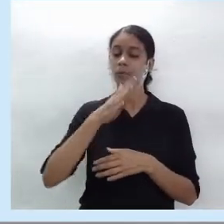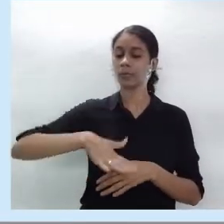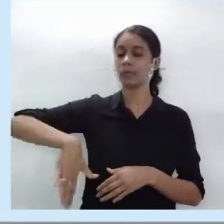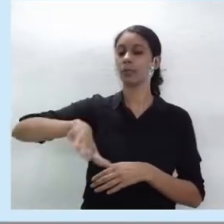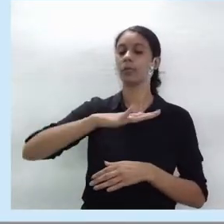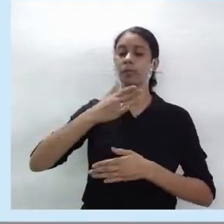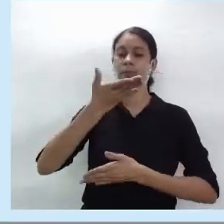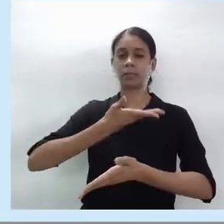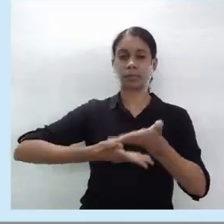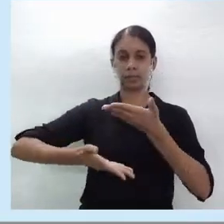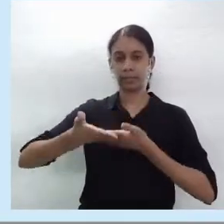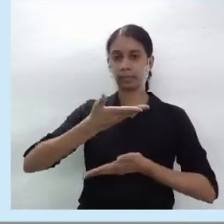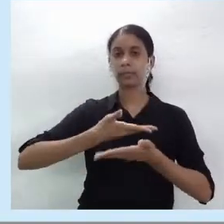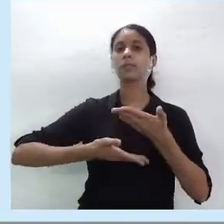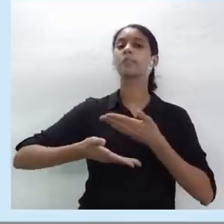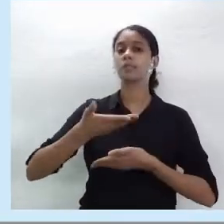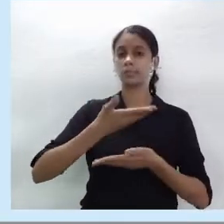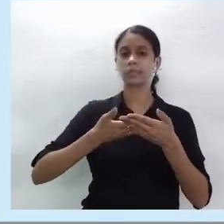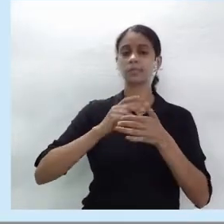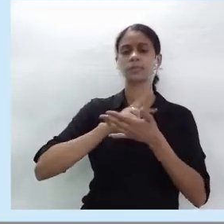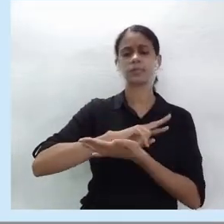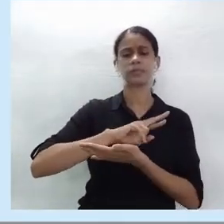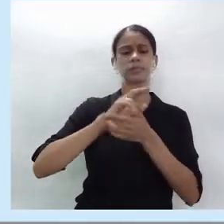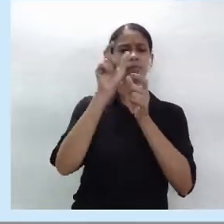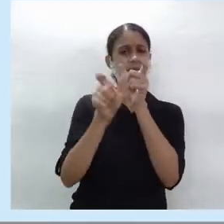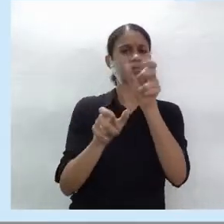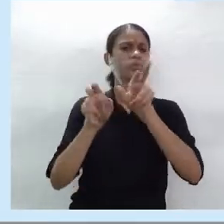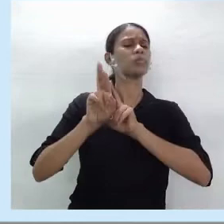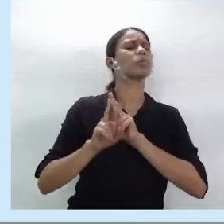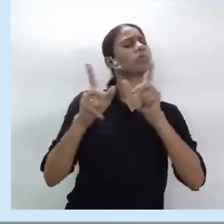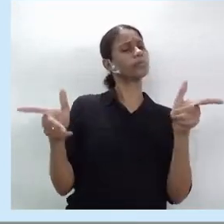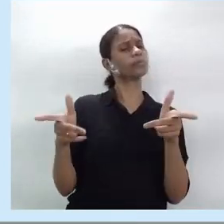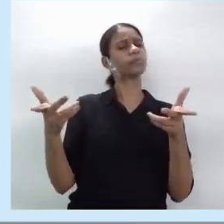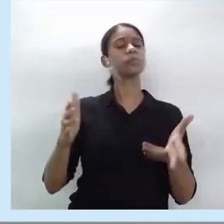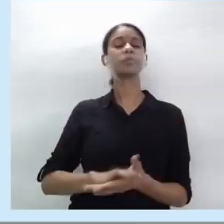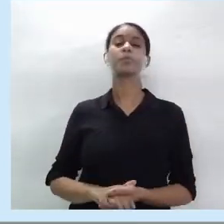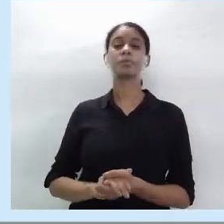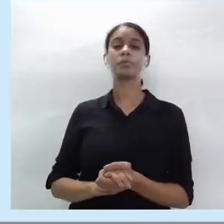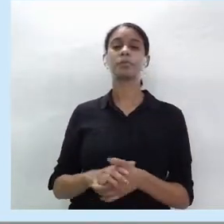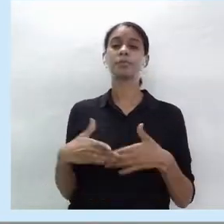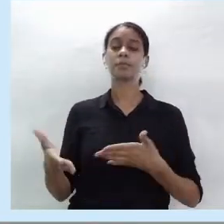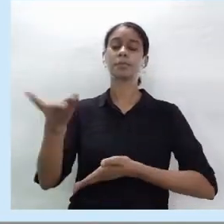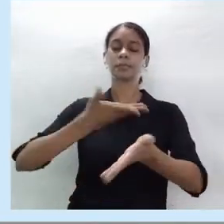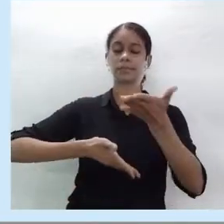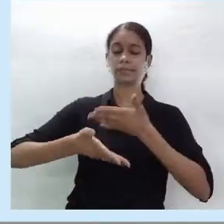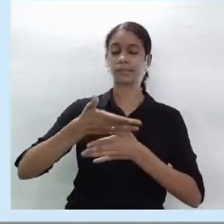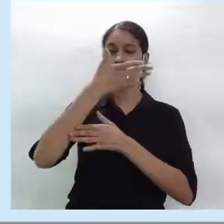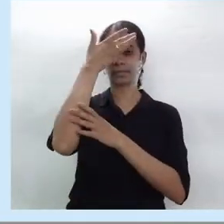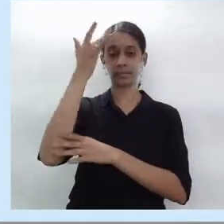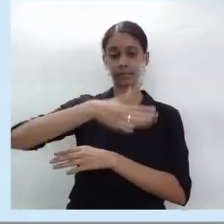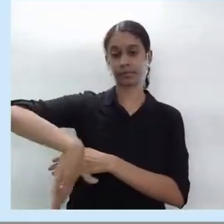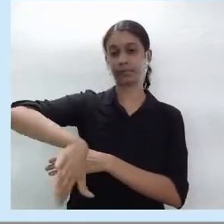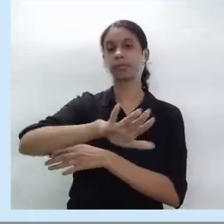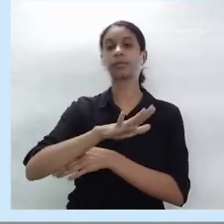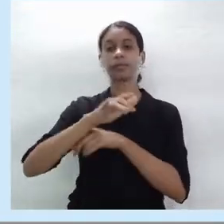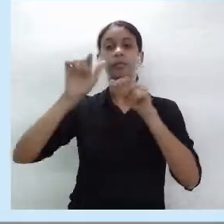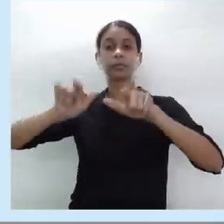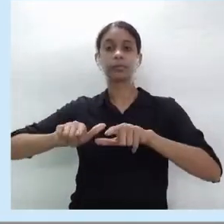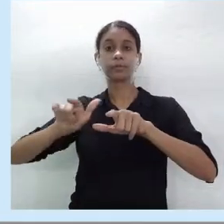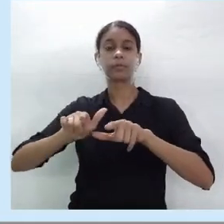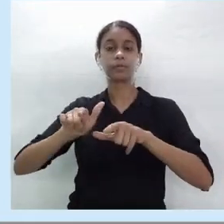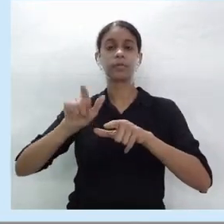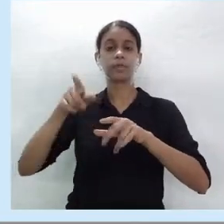geográfico de diferentes formas, ok? Então, essa relação homem e espaço, ela fica